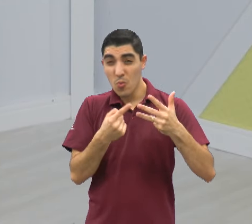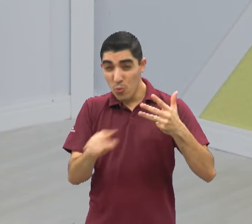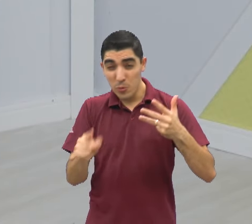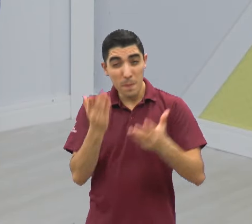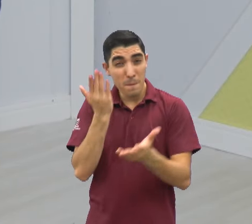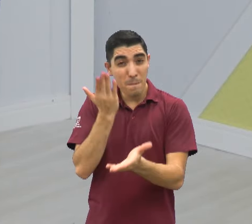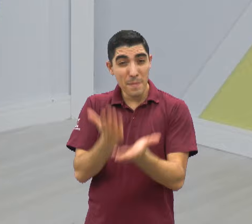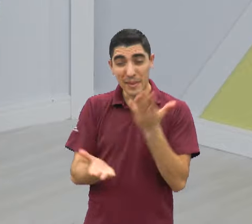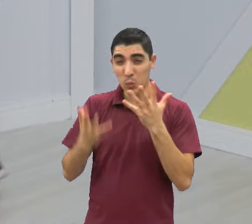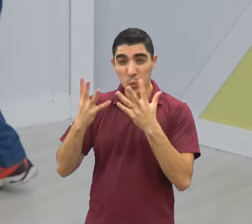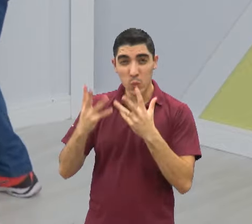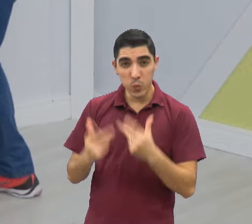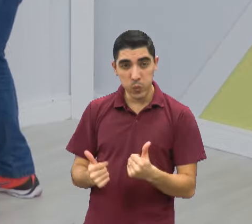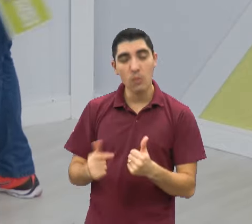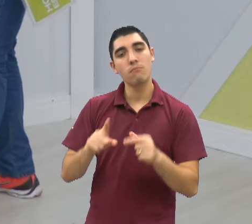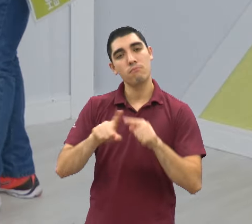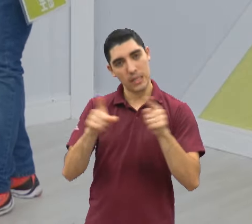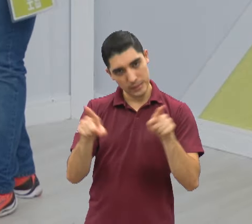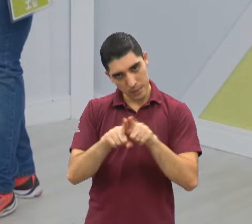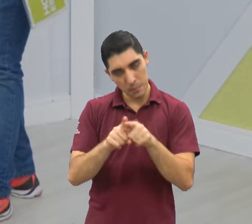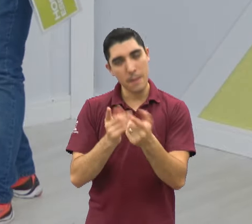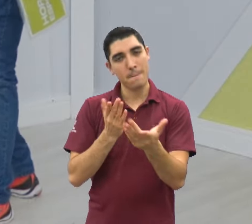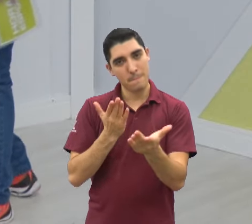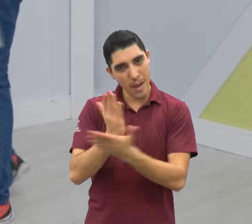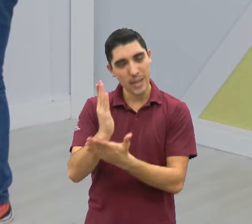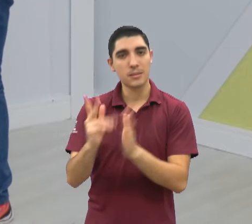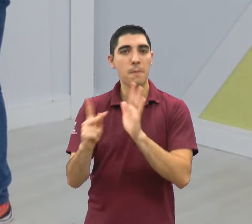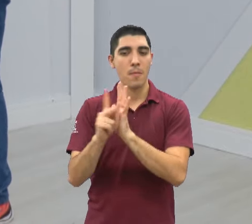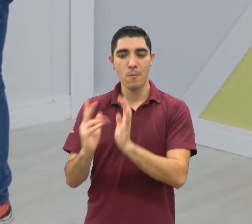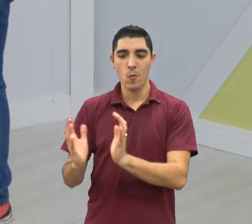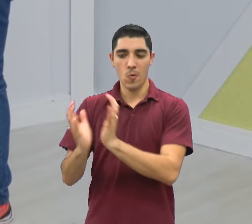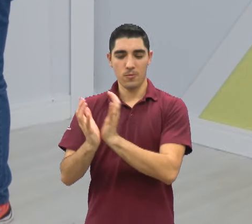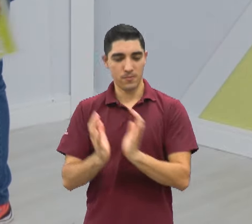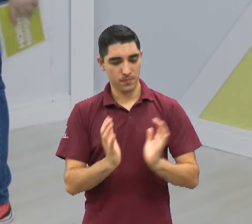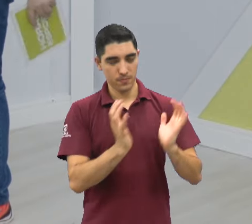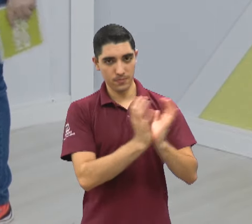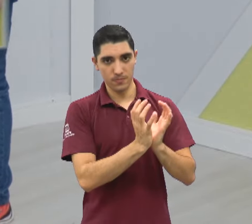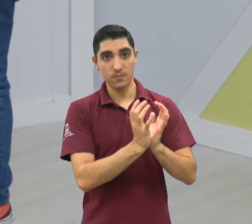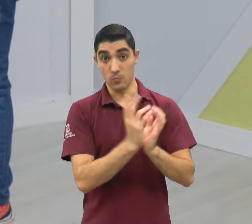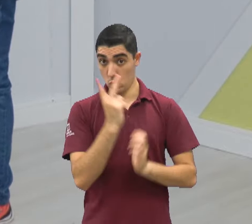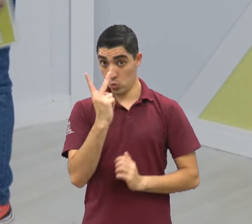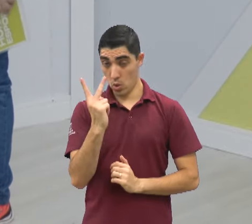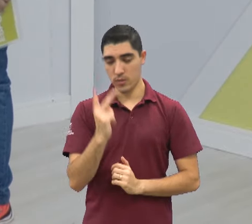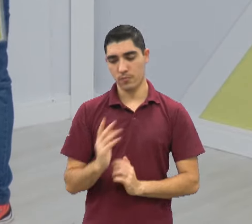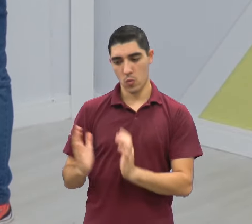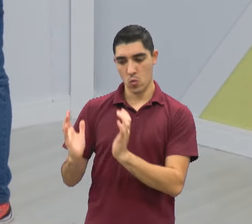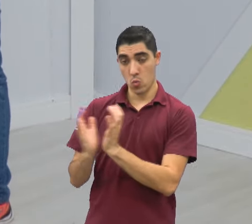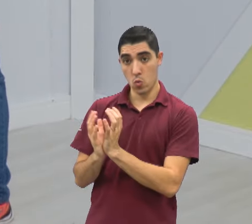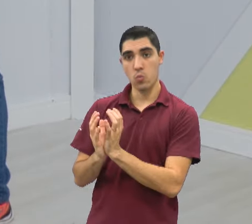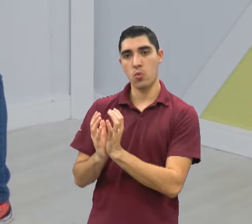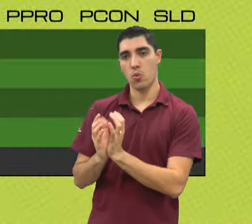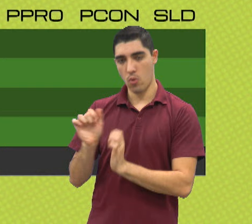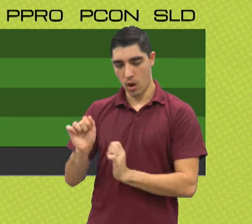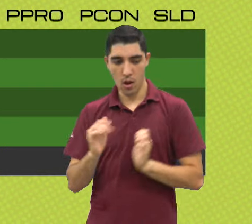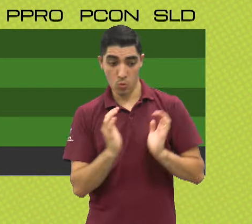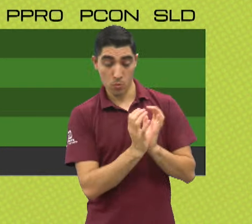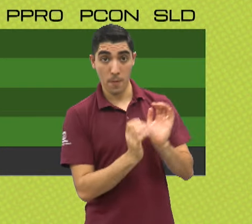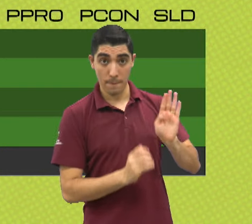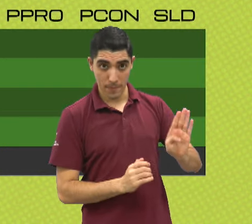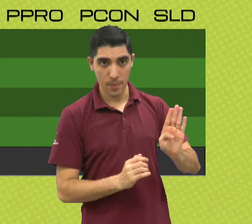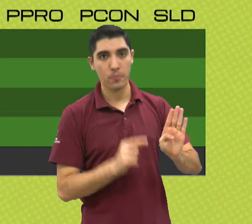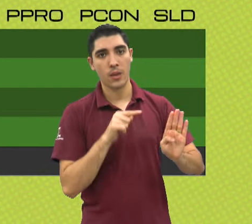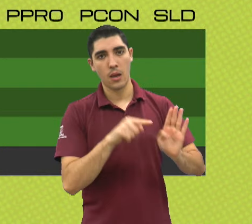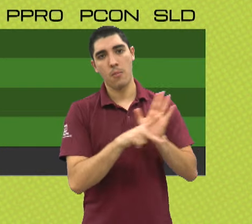partidas, vai para a fase de realinhamento, que ficou assim, dividido em 2 grupos. Grupo B, os 4 primeiros, Campinas, Ituano, Santo